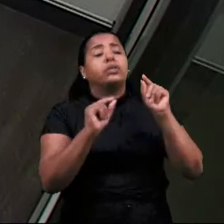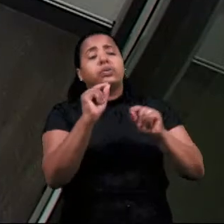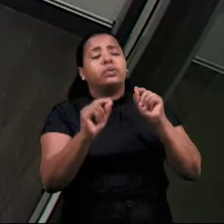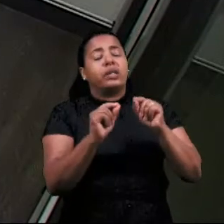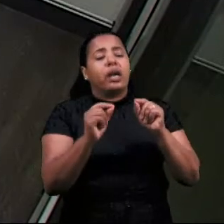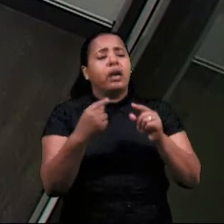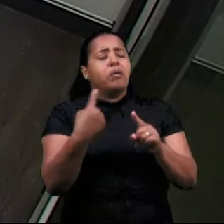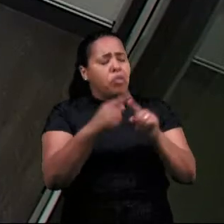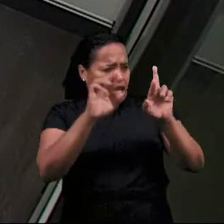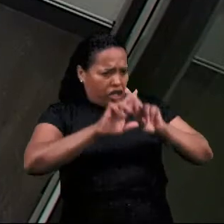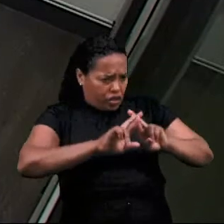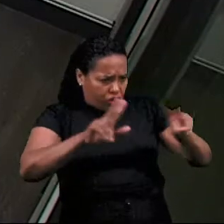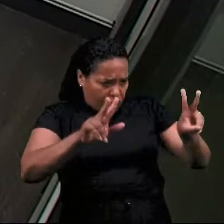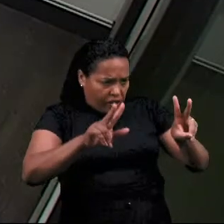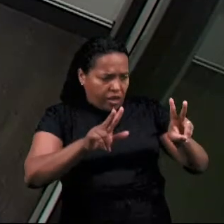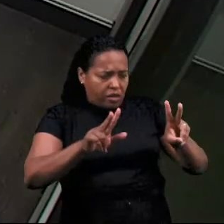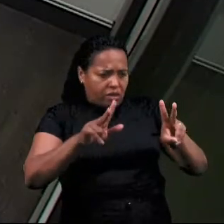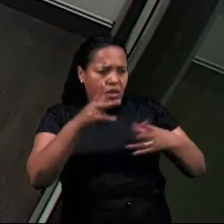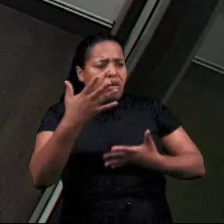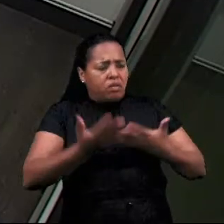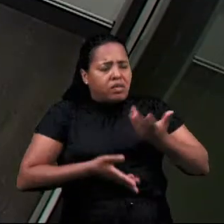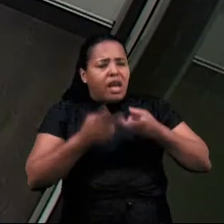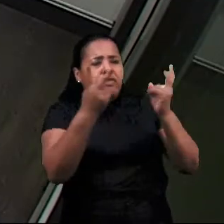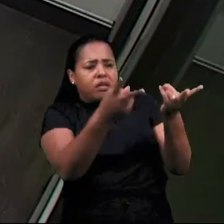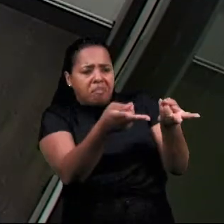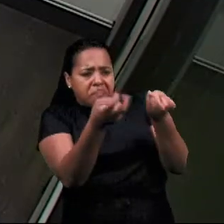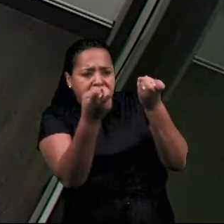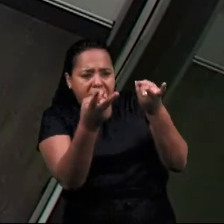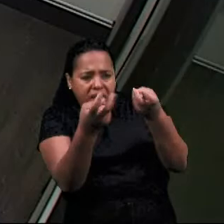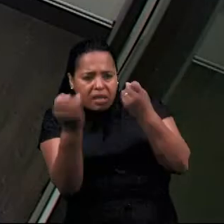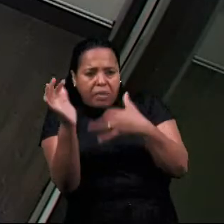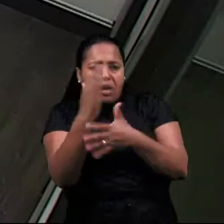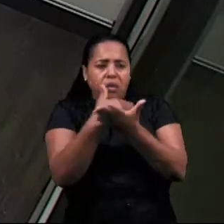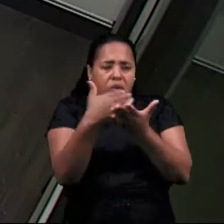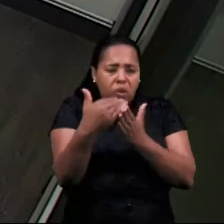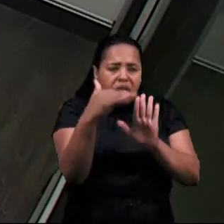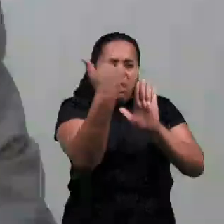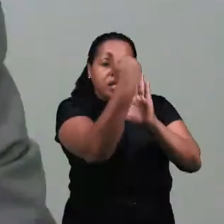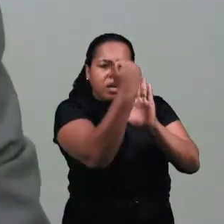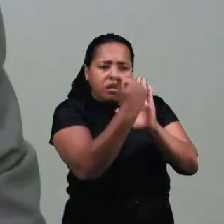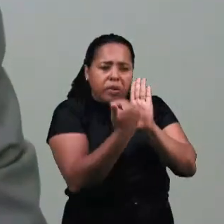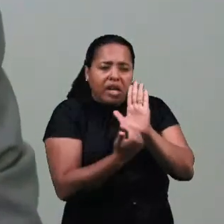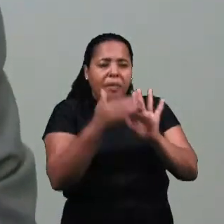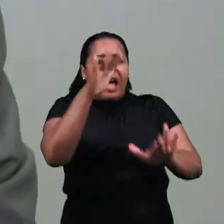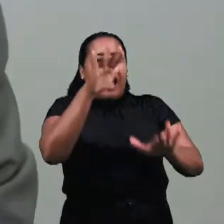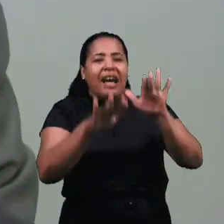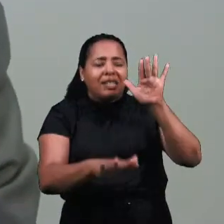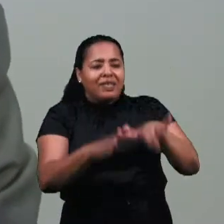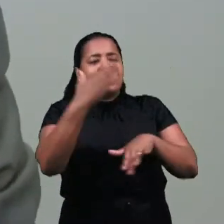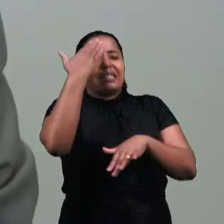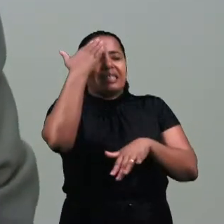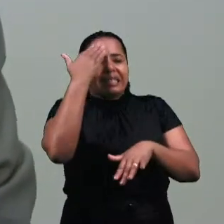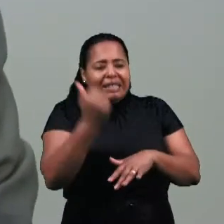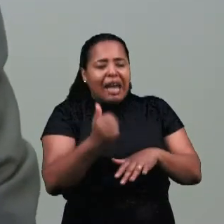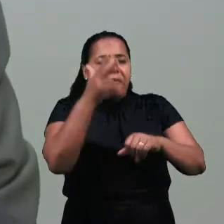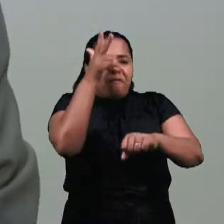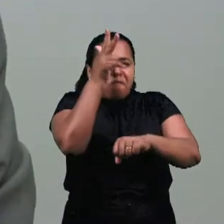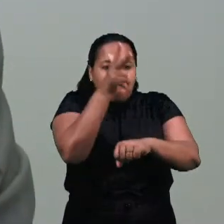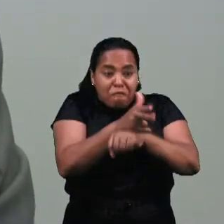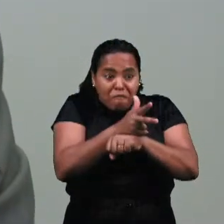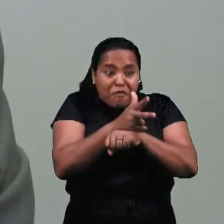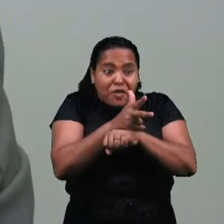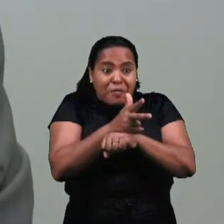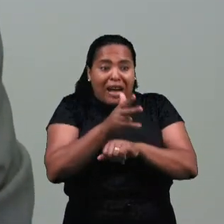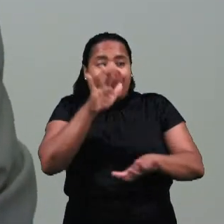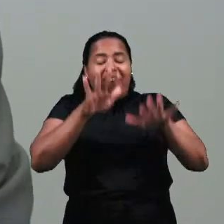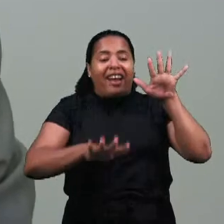é uma diferença. Os irmãos perceberam, às vezes, no começo do programa aqui, que às vezes quando você sabe que você está sendo filmado, a gente fica um